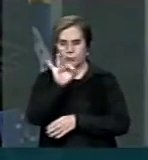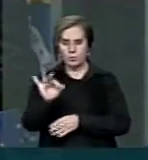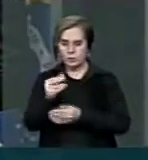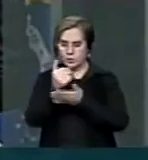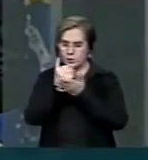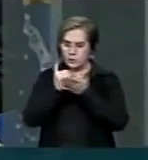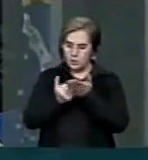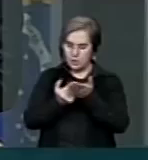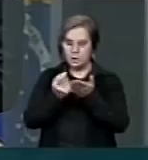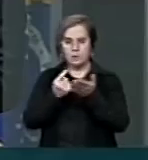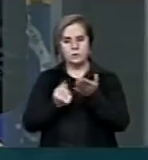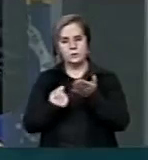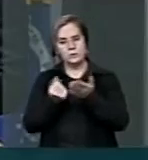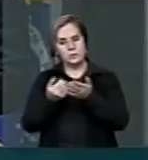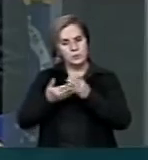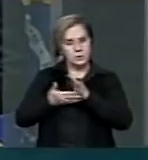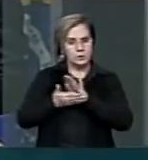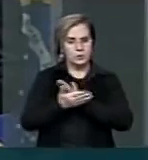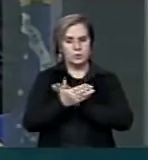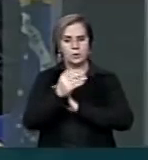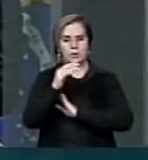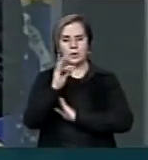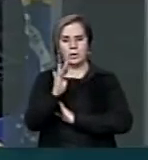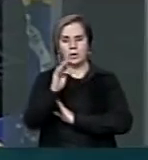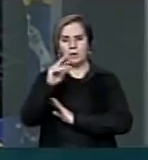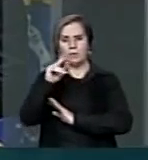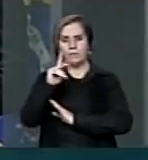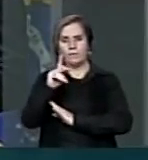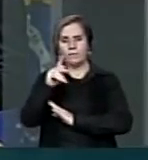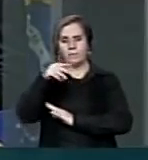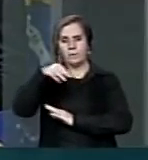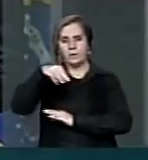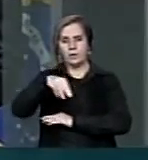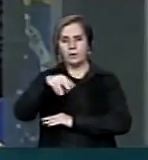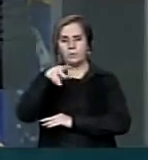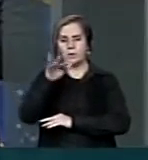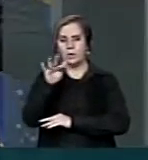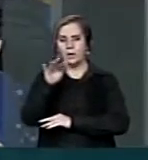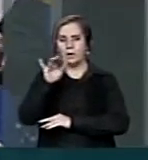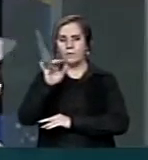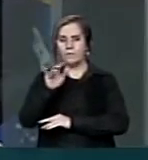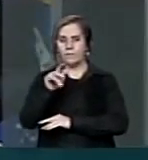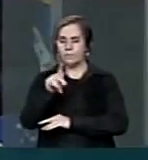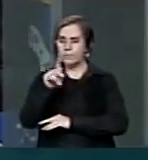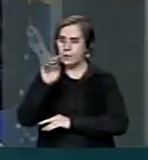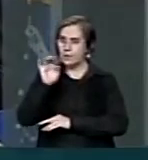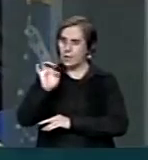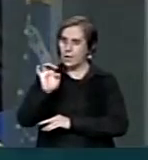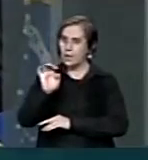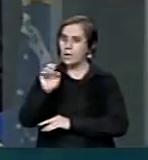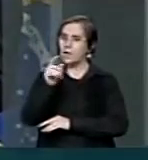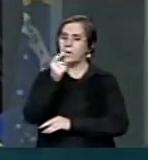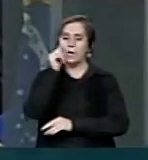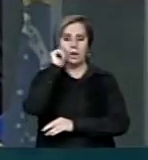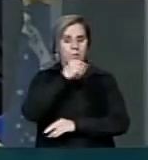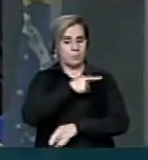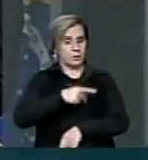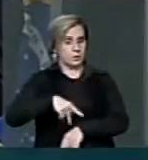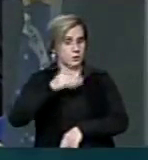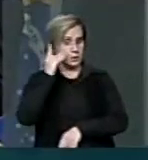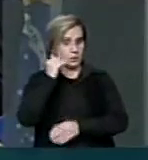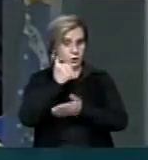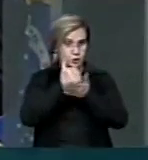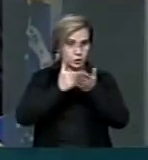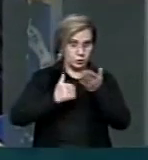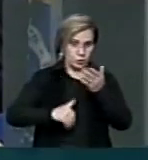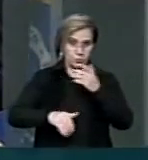IPI, é exatamente o que compõe o FPM e o FPE. Ela deu a isenção, ela que tem 67%